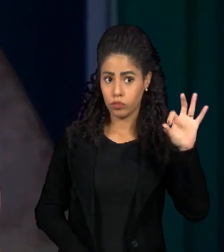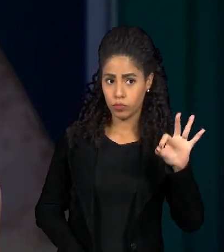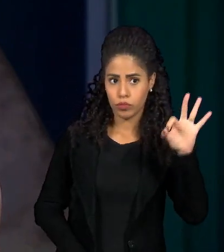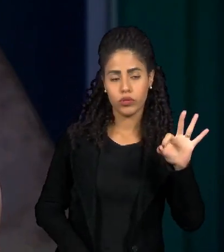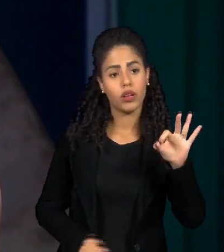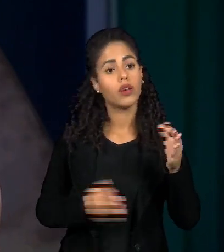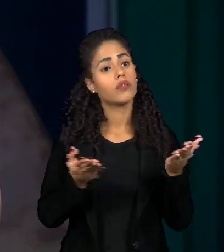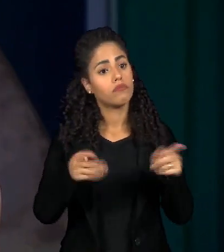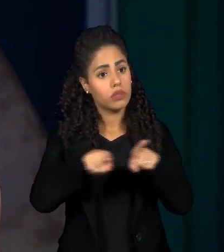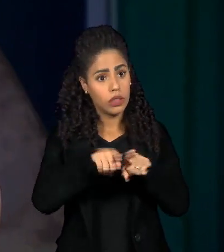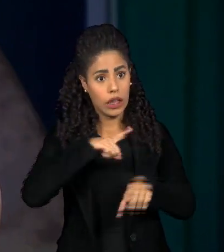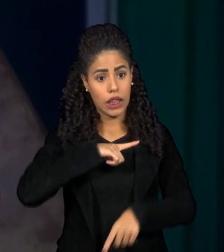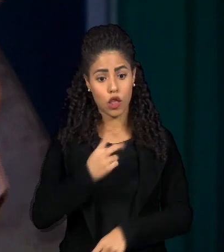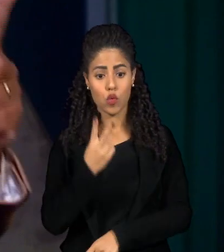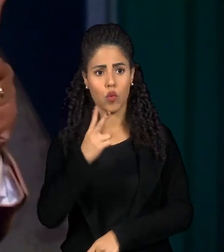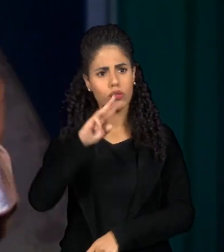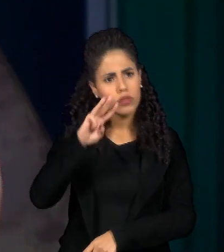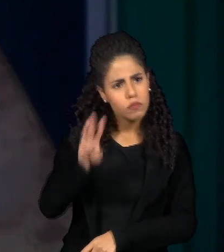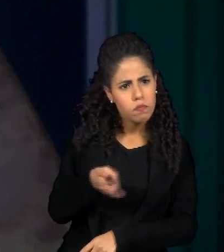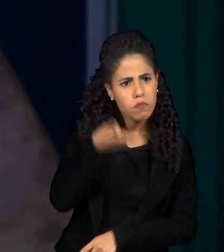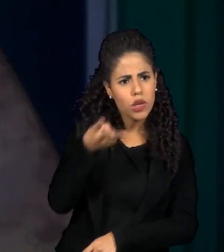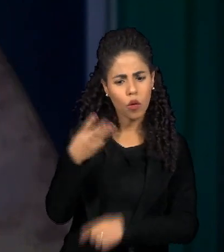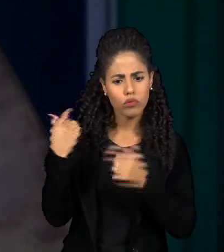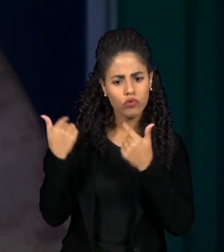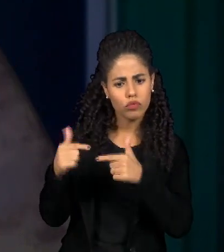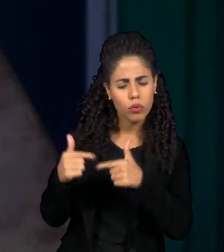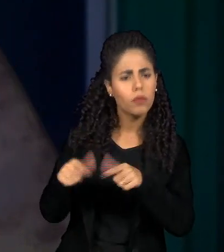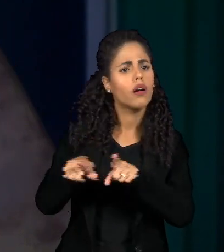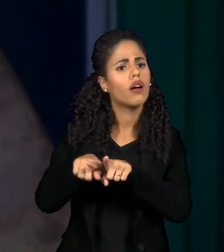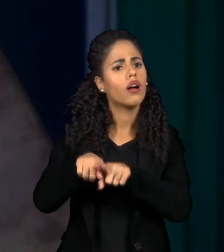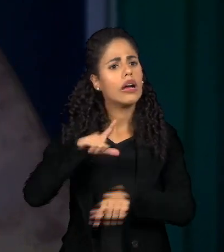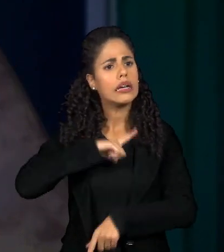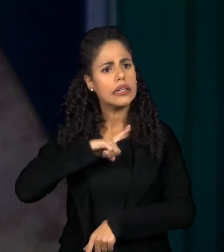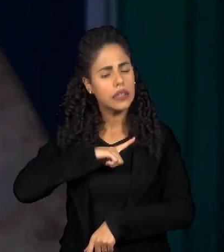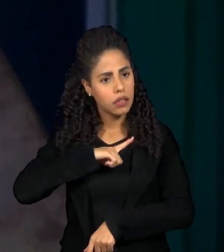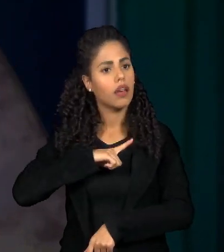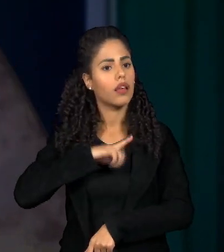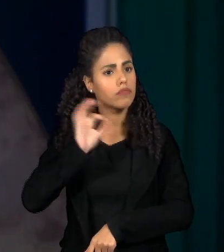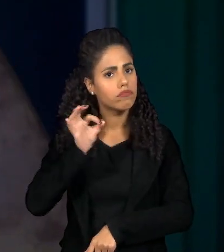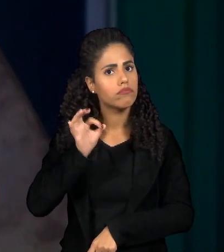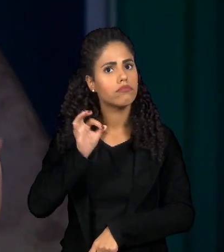milhões de empregos formais e também movimenta